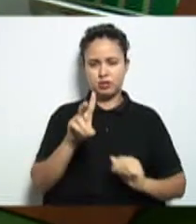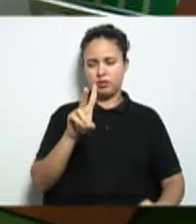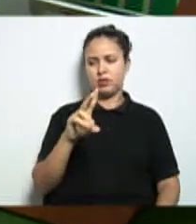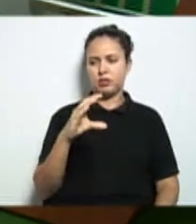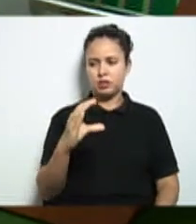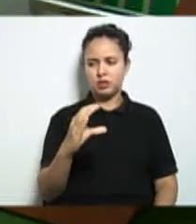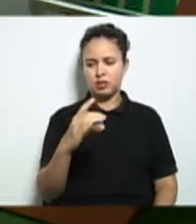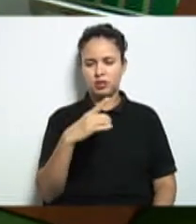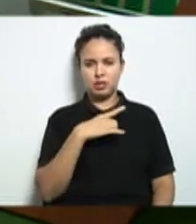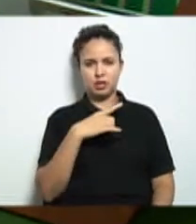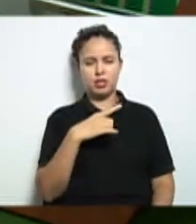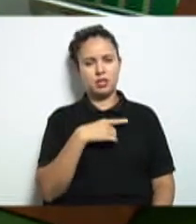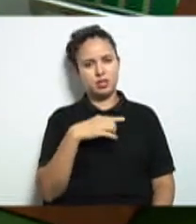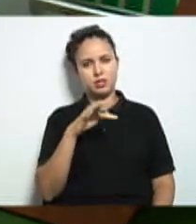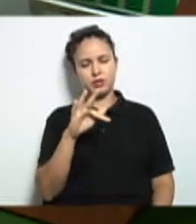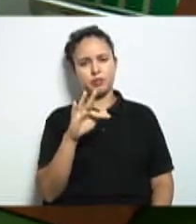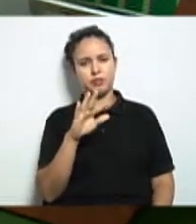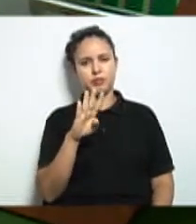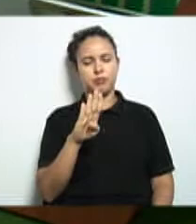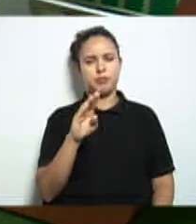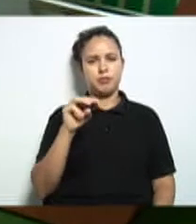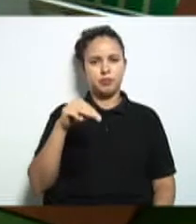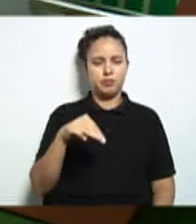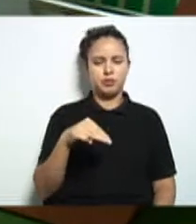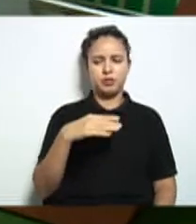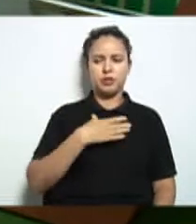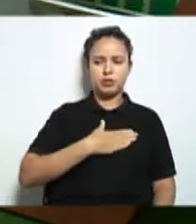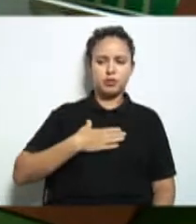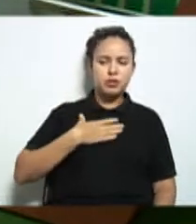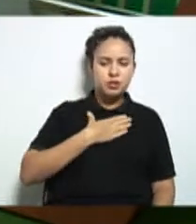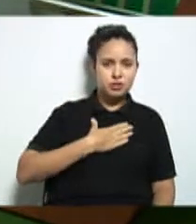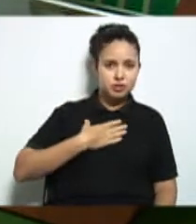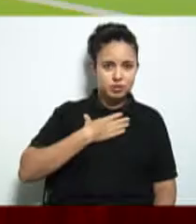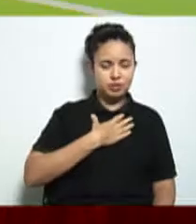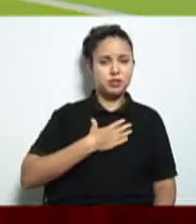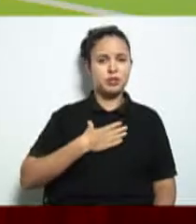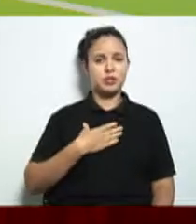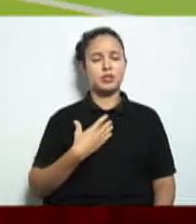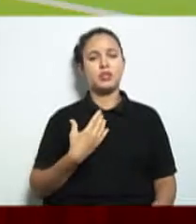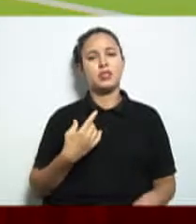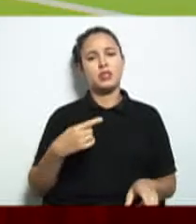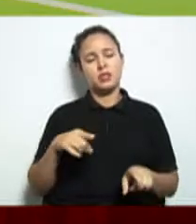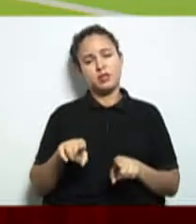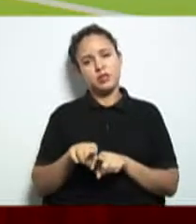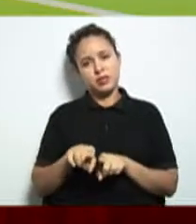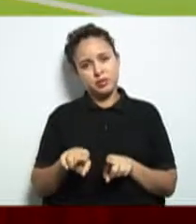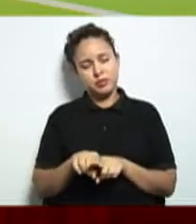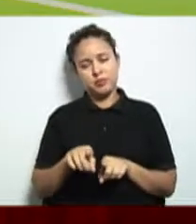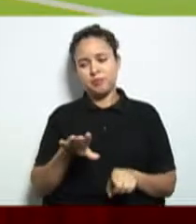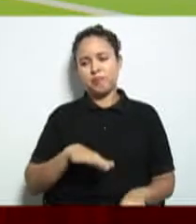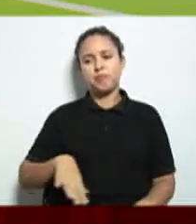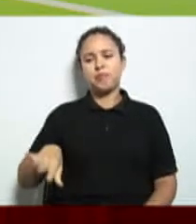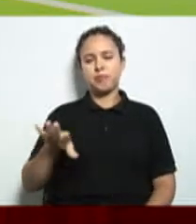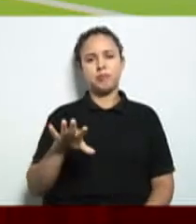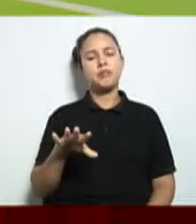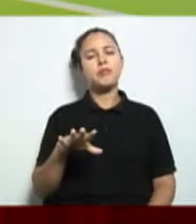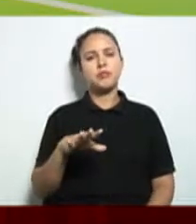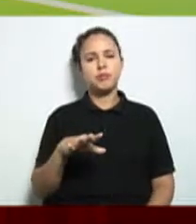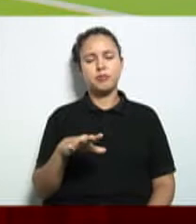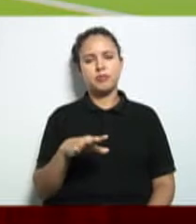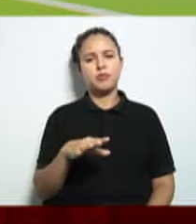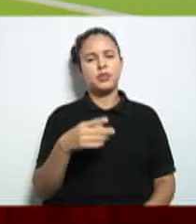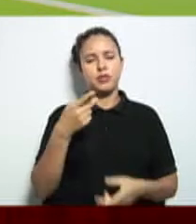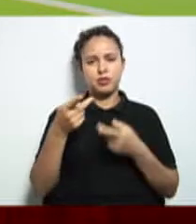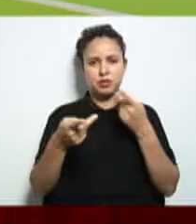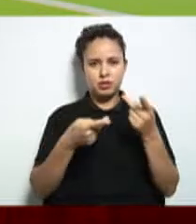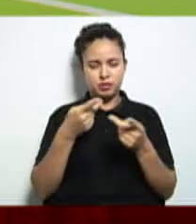se TBM gostou, Citou, os outros TB, e não